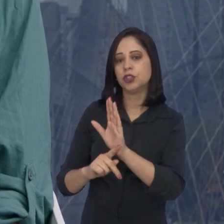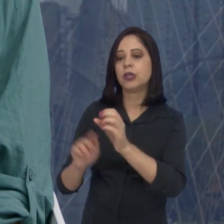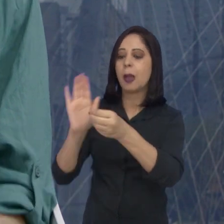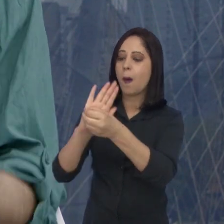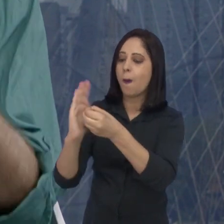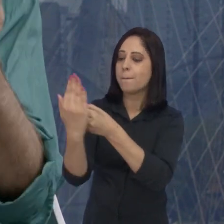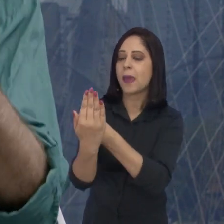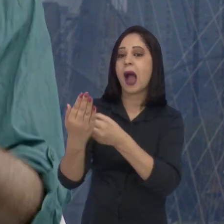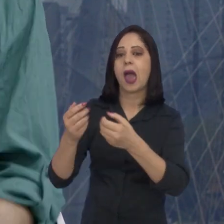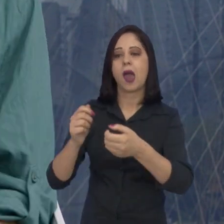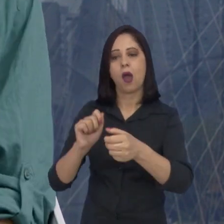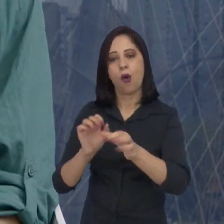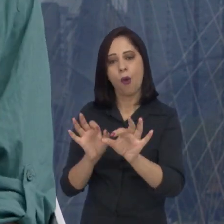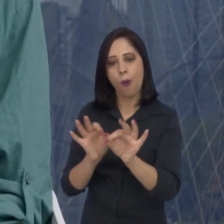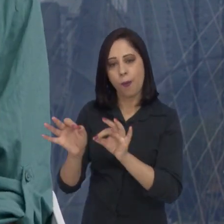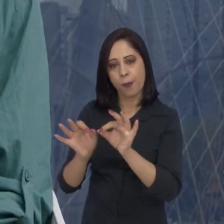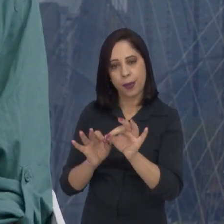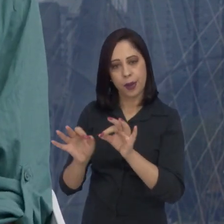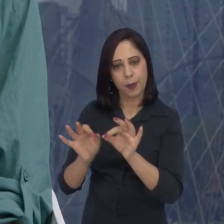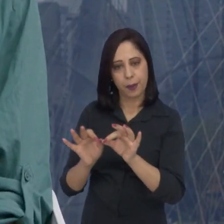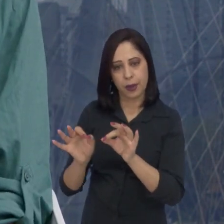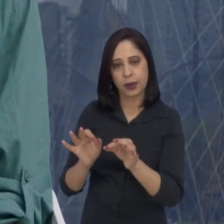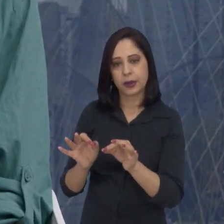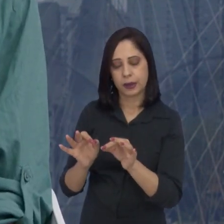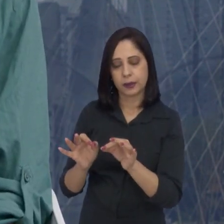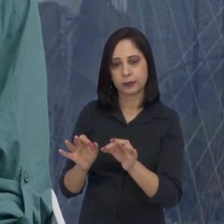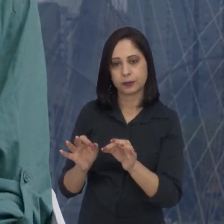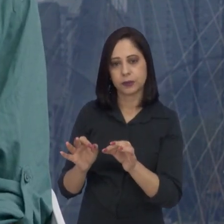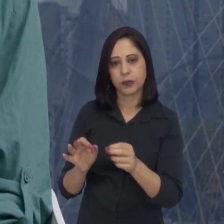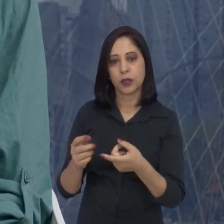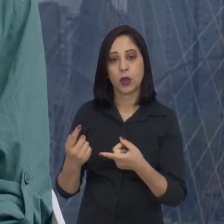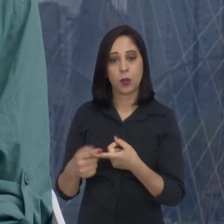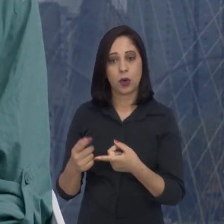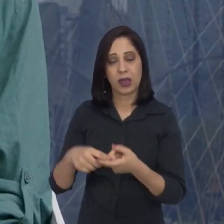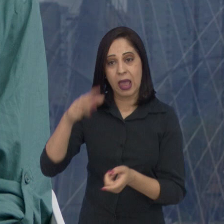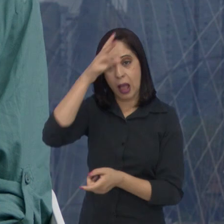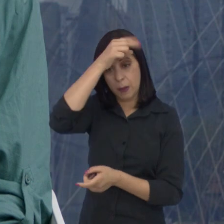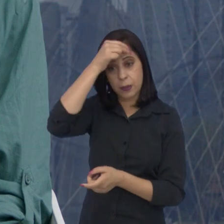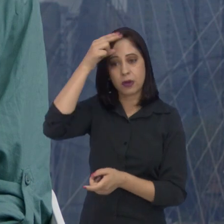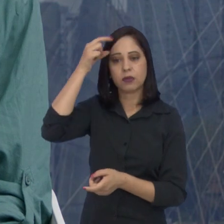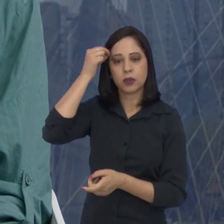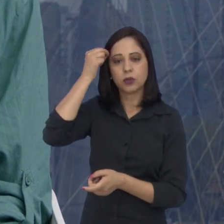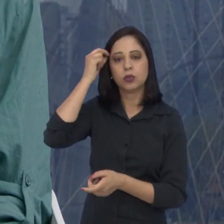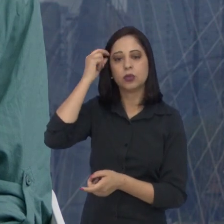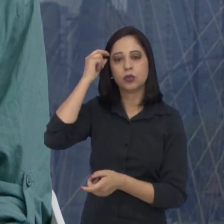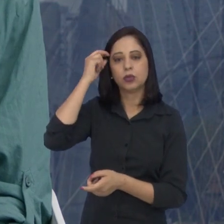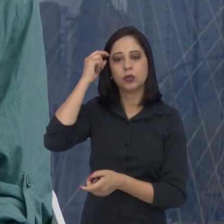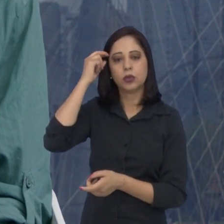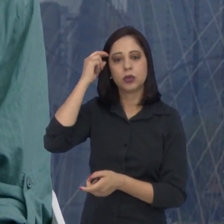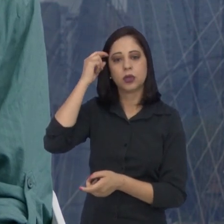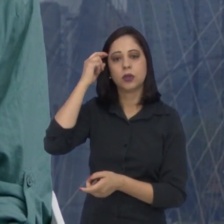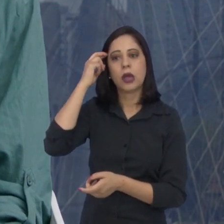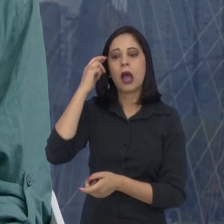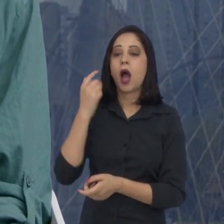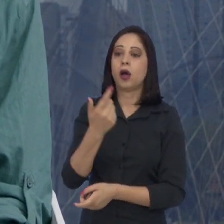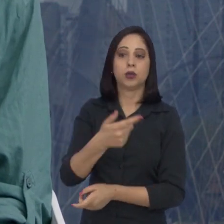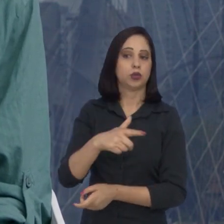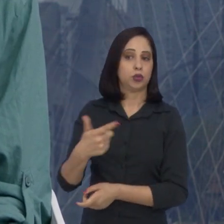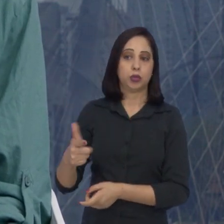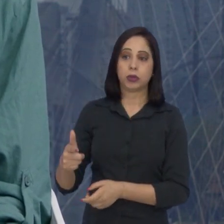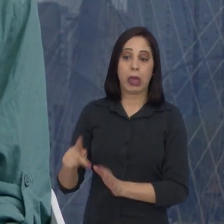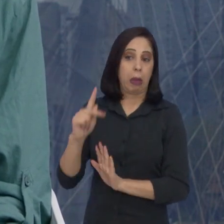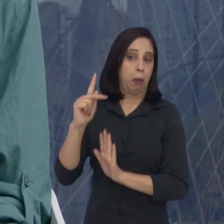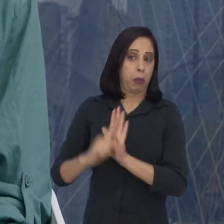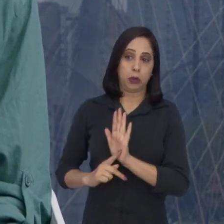do que o depoimento anteriormente feito sobre o que a prefeitura tem feito. A prefeitura não tem um plano municipal de